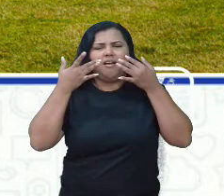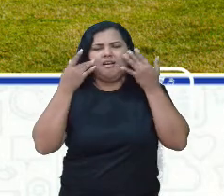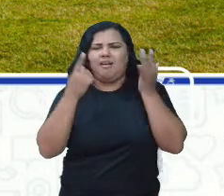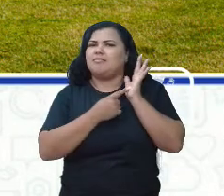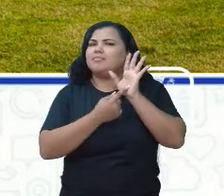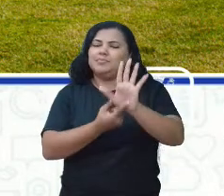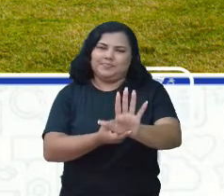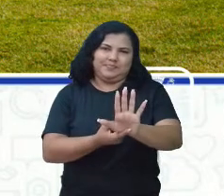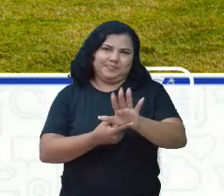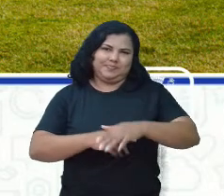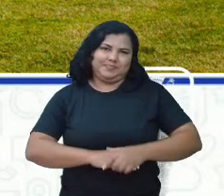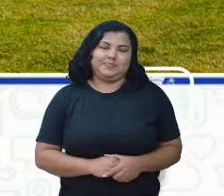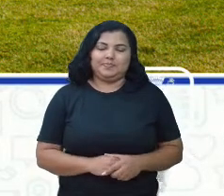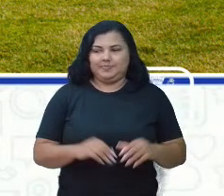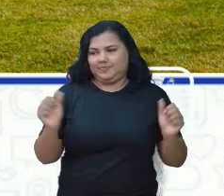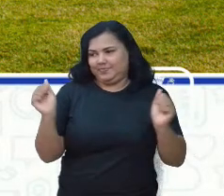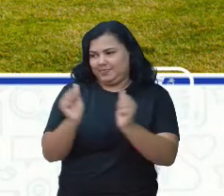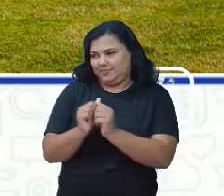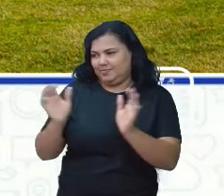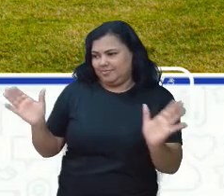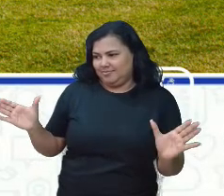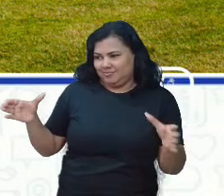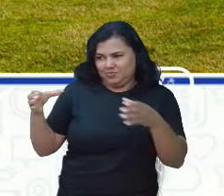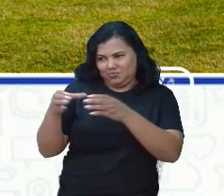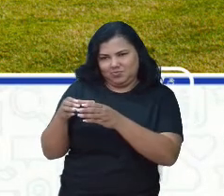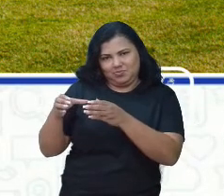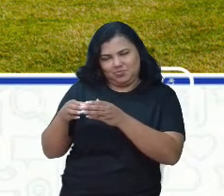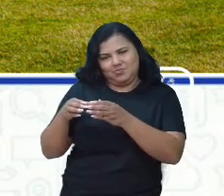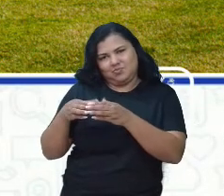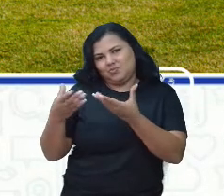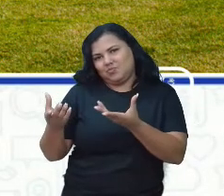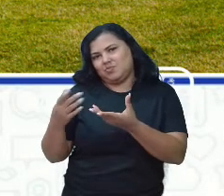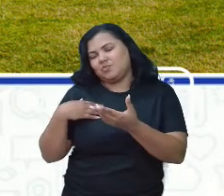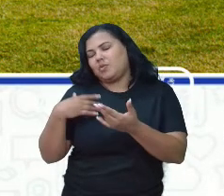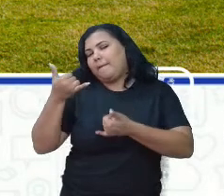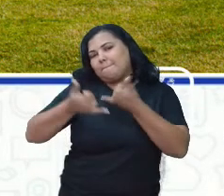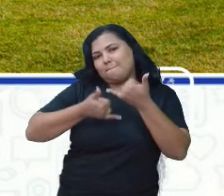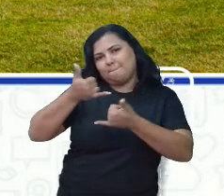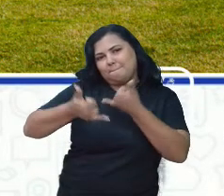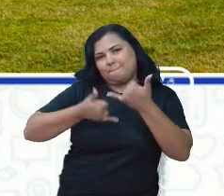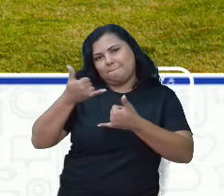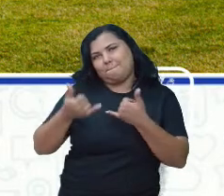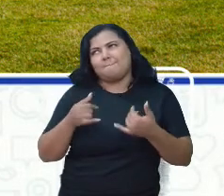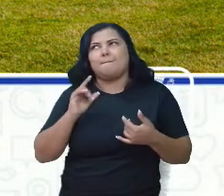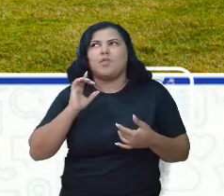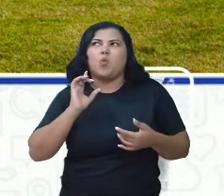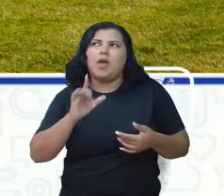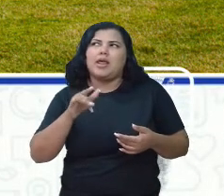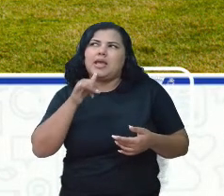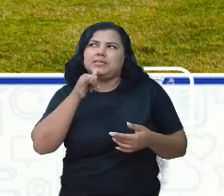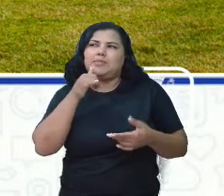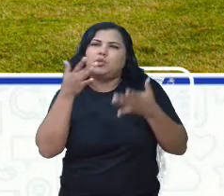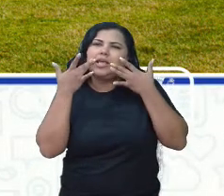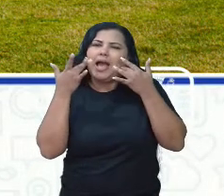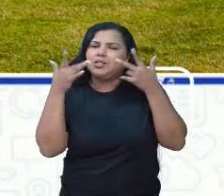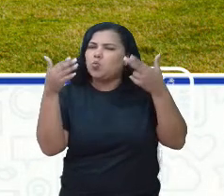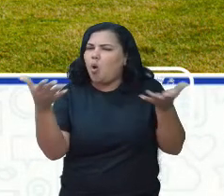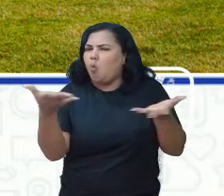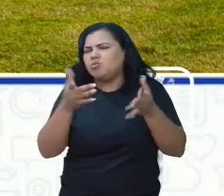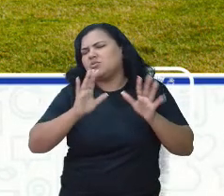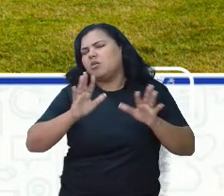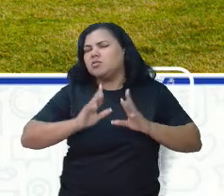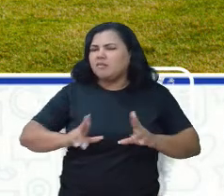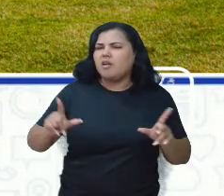Ele se juntava e faziam jogos, né? Não era teatro como a gente entende